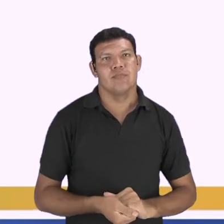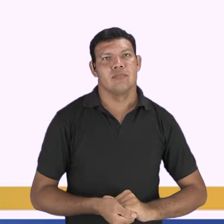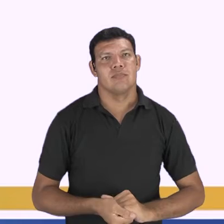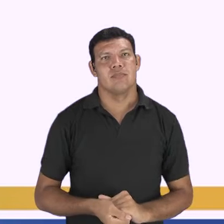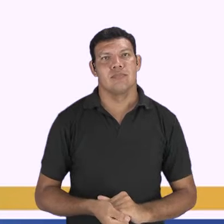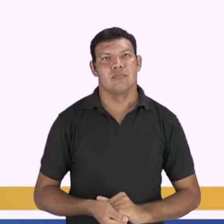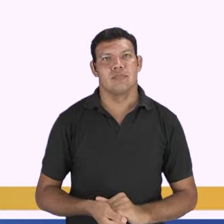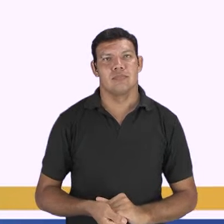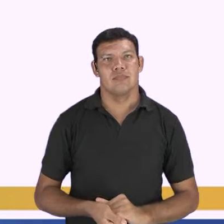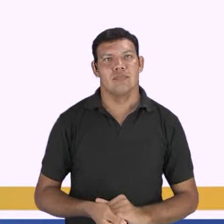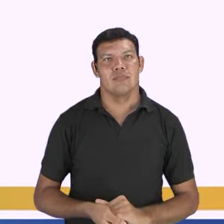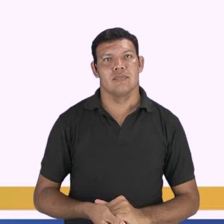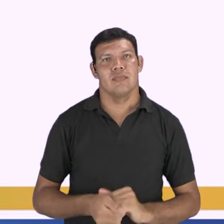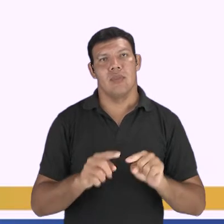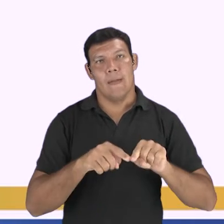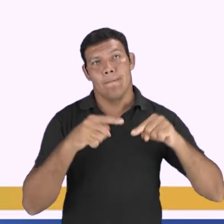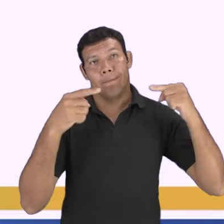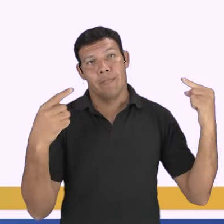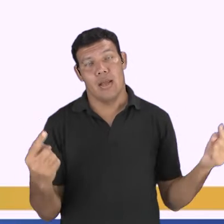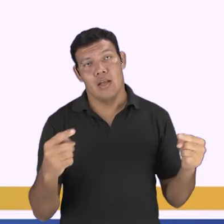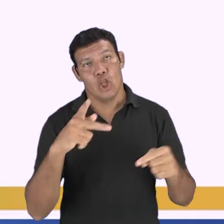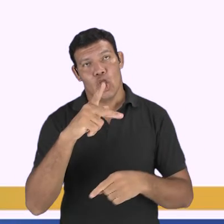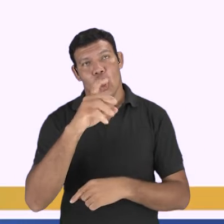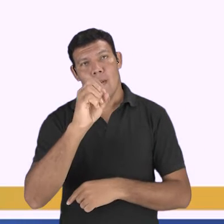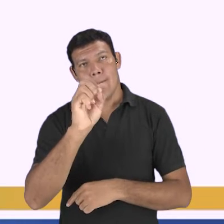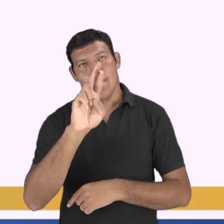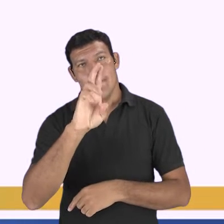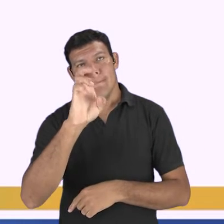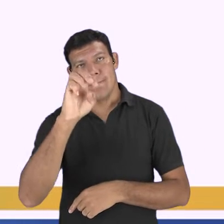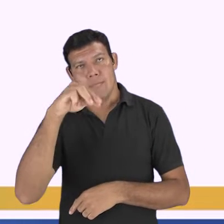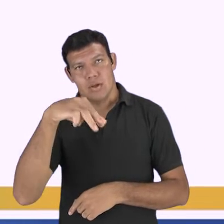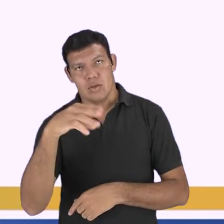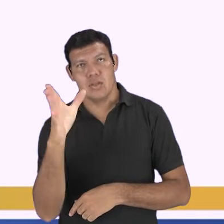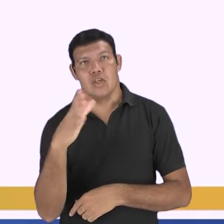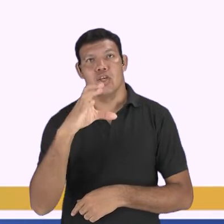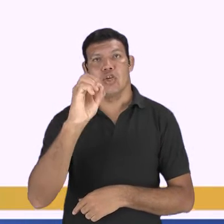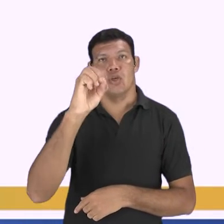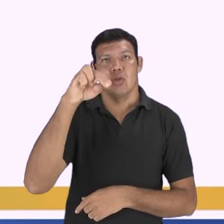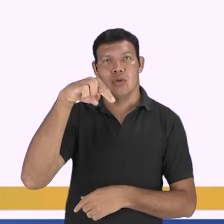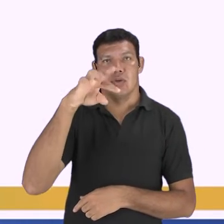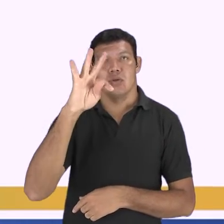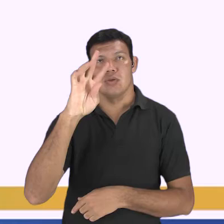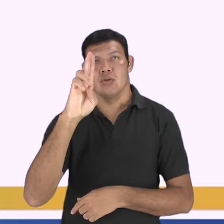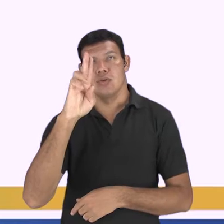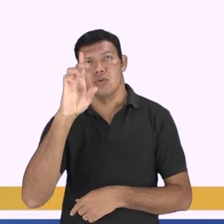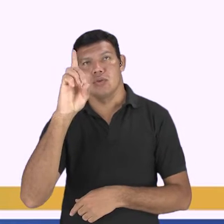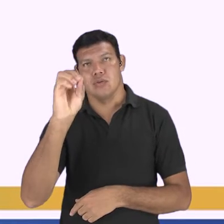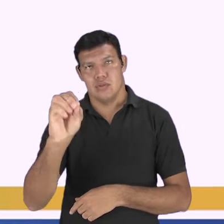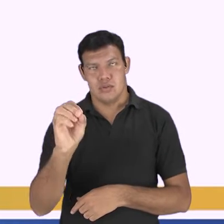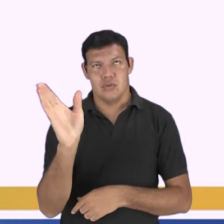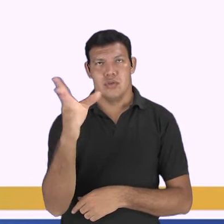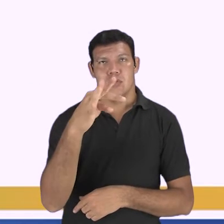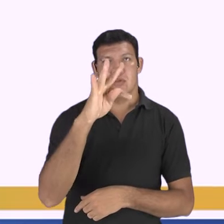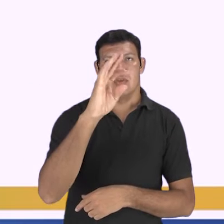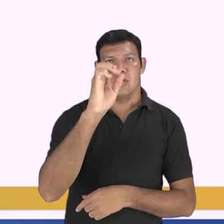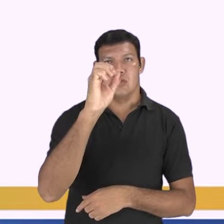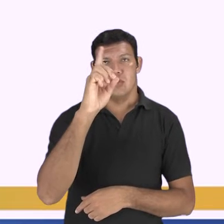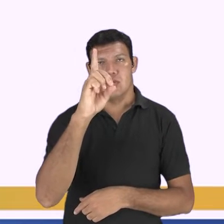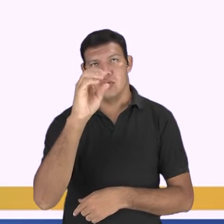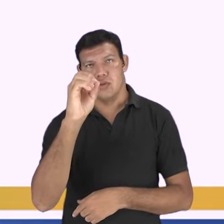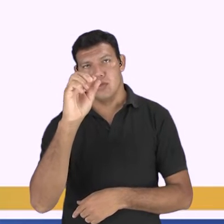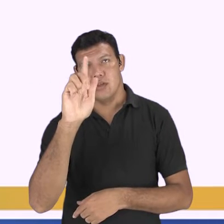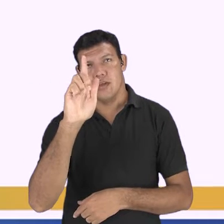anteriormente. Nós temos o mas, nós temos o porém, o contudo, essa família ali, né, do mas, que serve para adversidade,